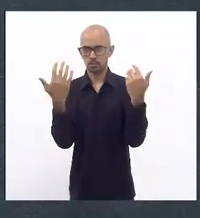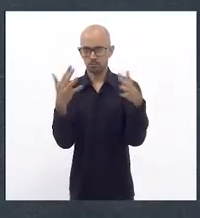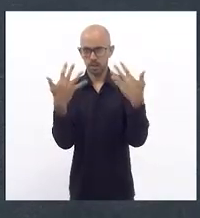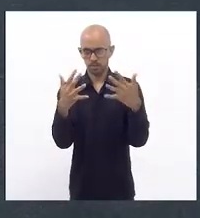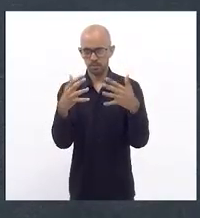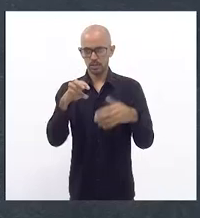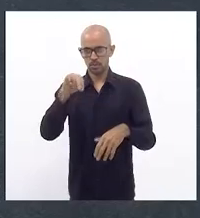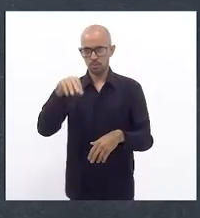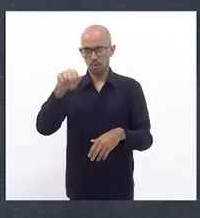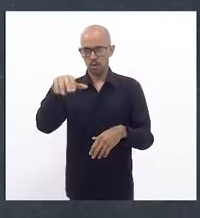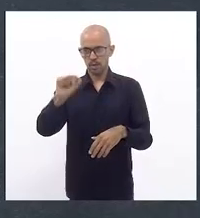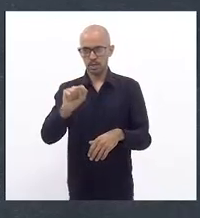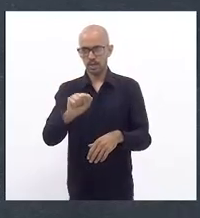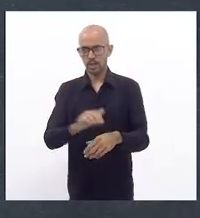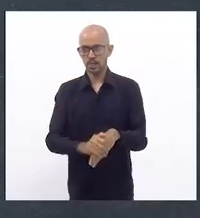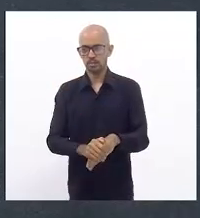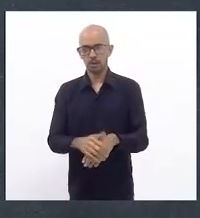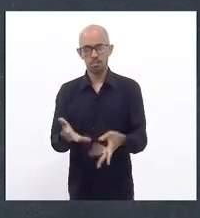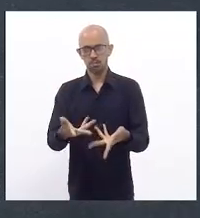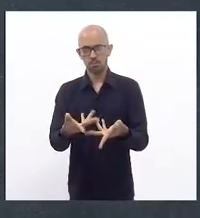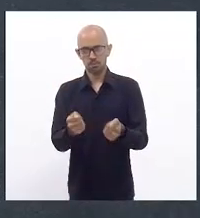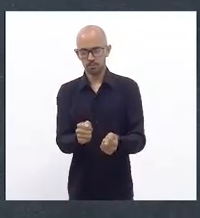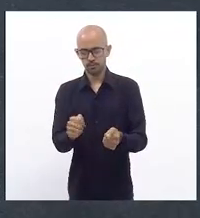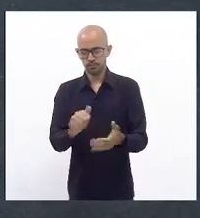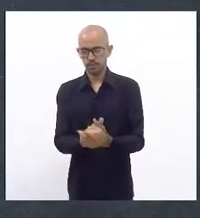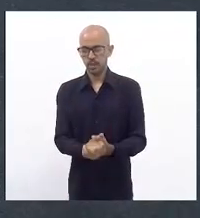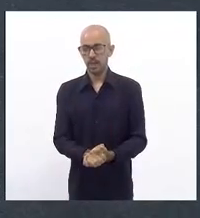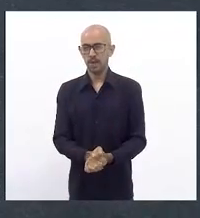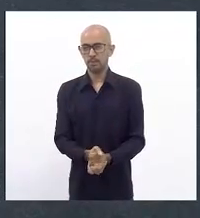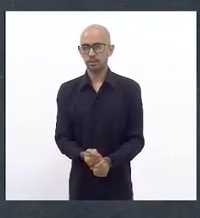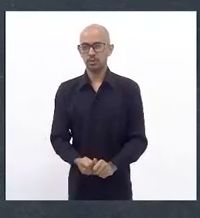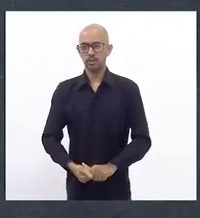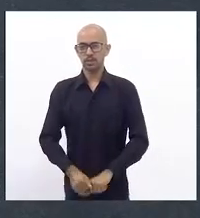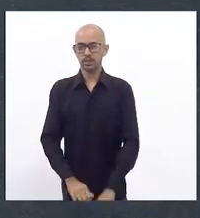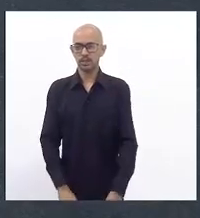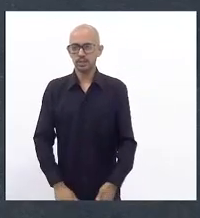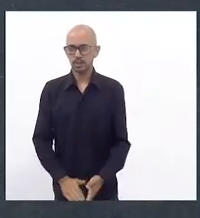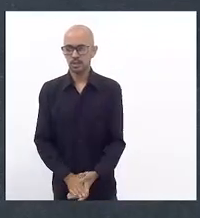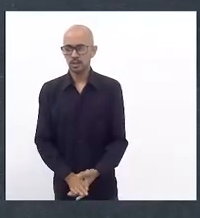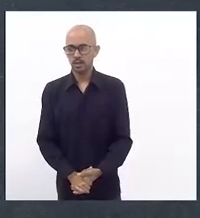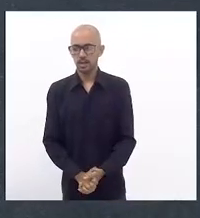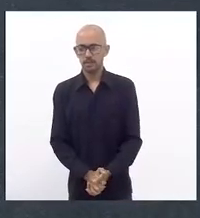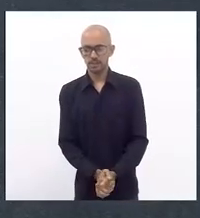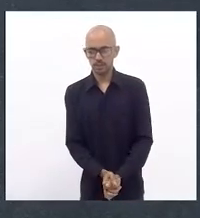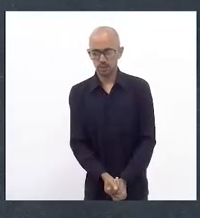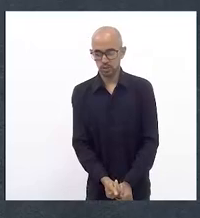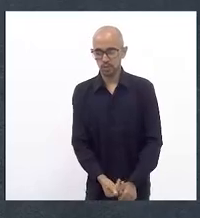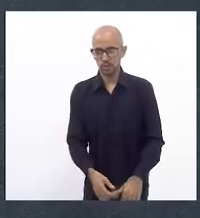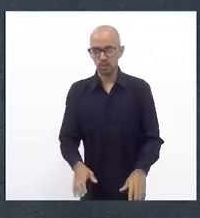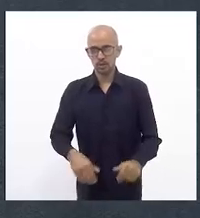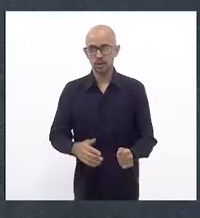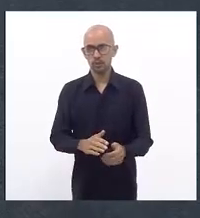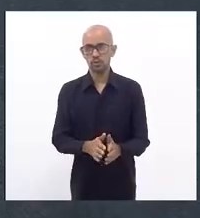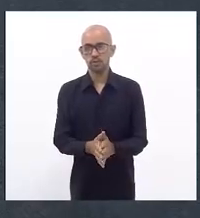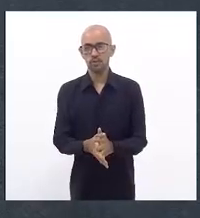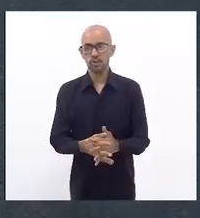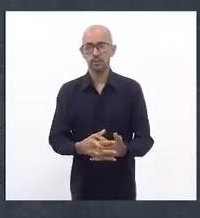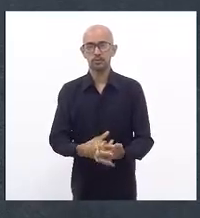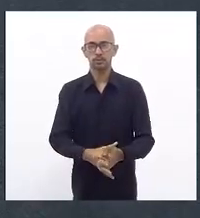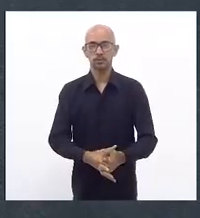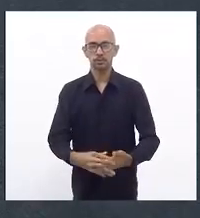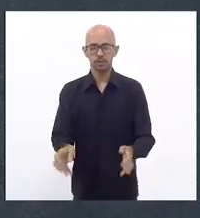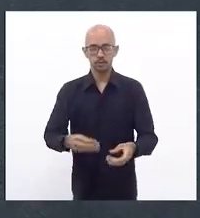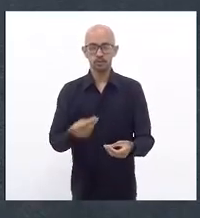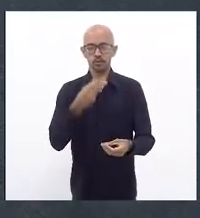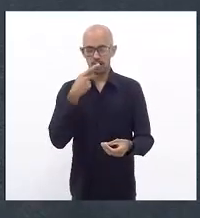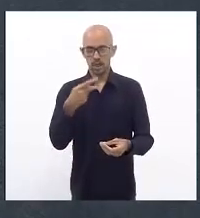Mônica Francisco pela excelente ação e projeto legislativo, mas também trazer aqui a